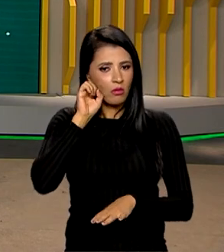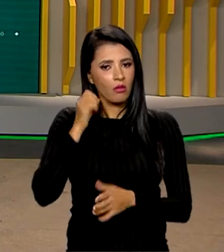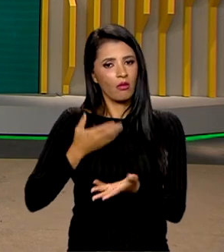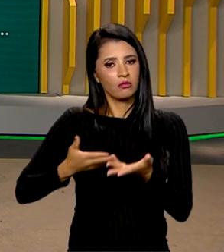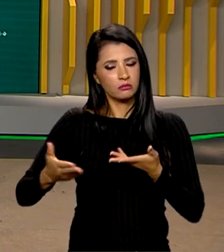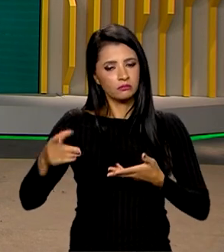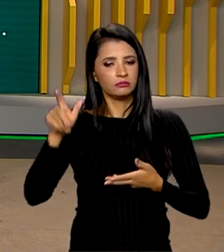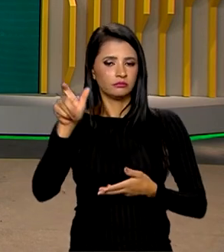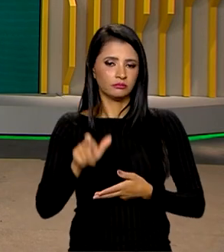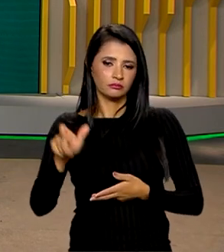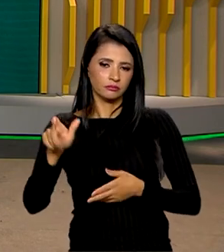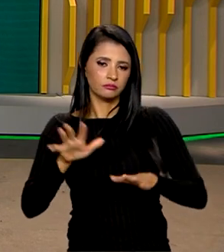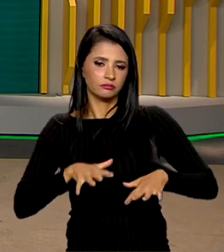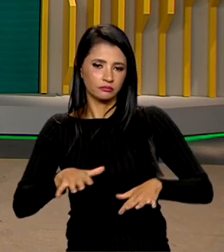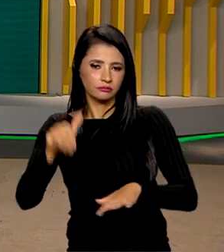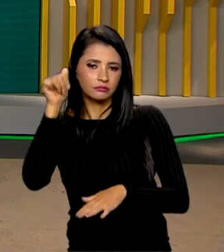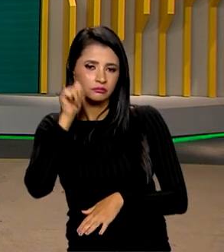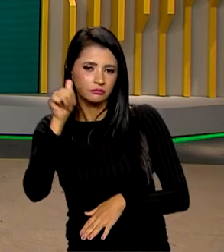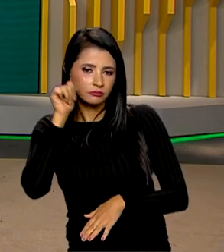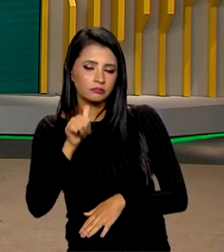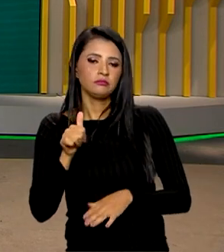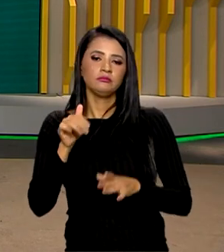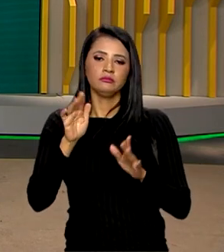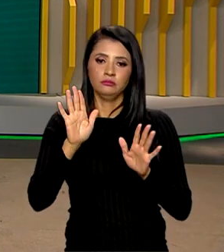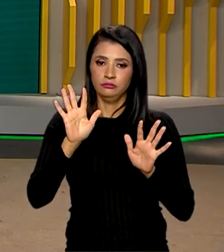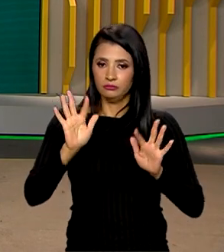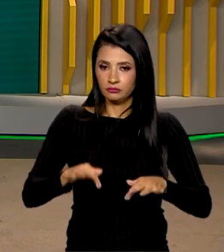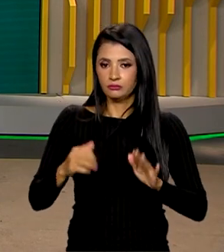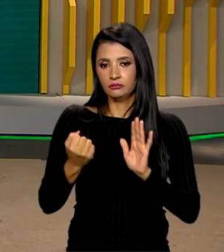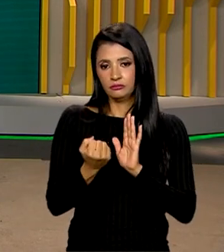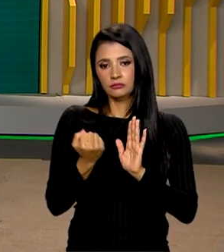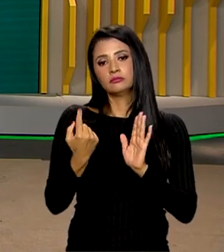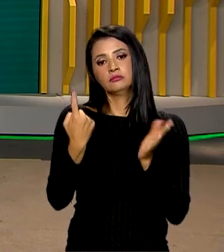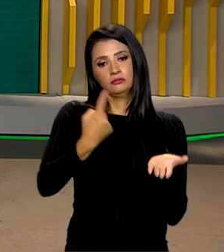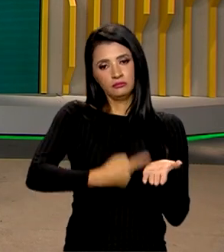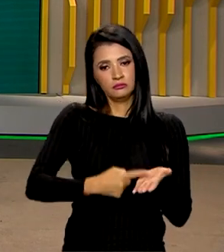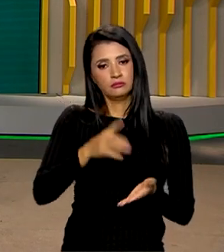voz das Margaridas, esse encerramento da marcha marcado para quarta-feira. É isso mesmo.